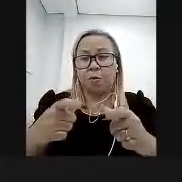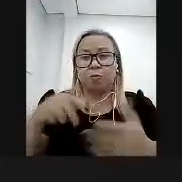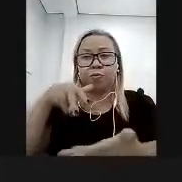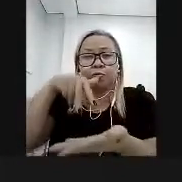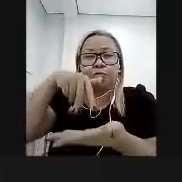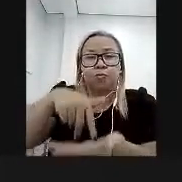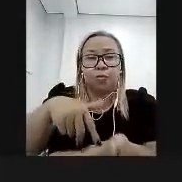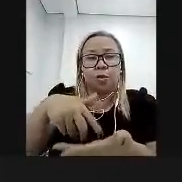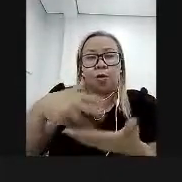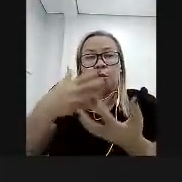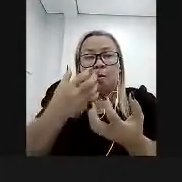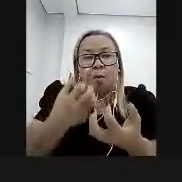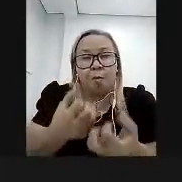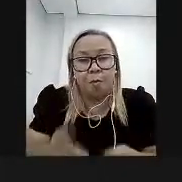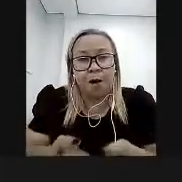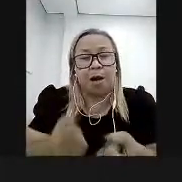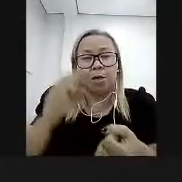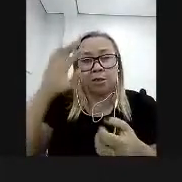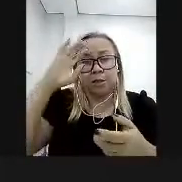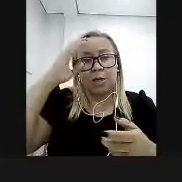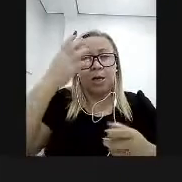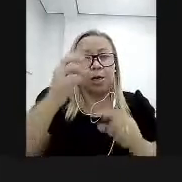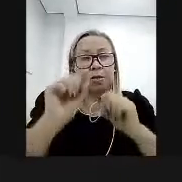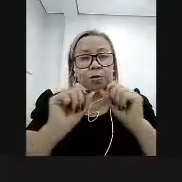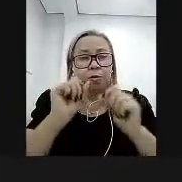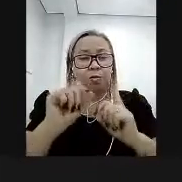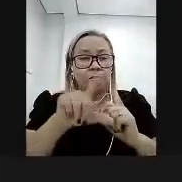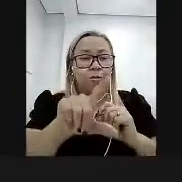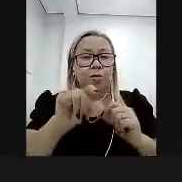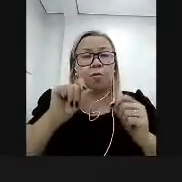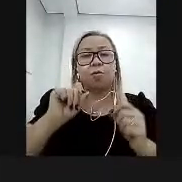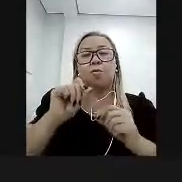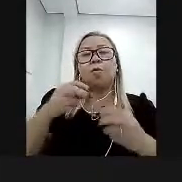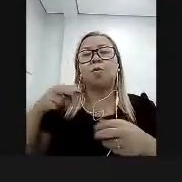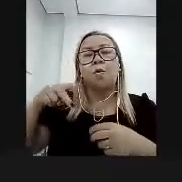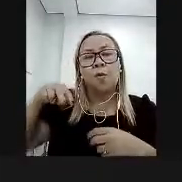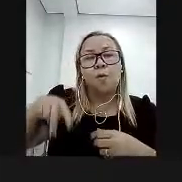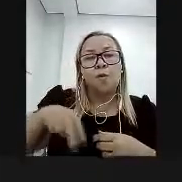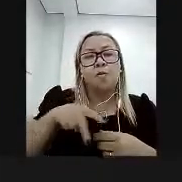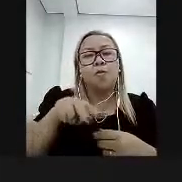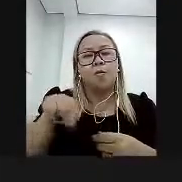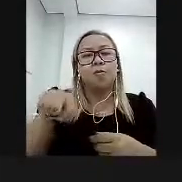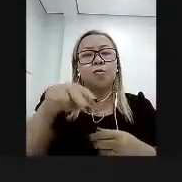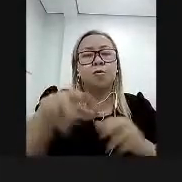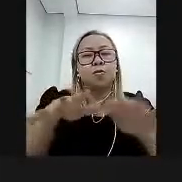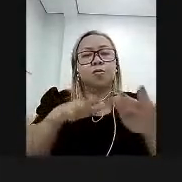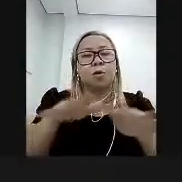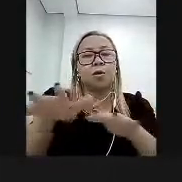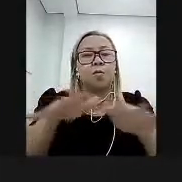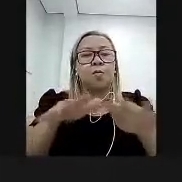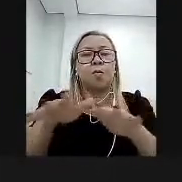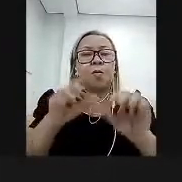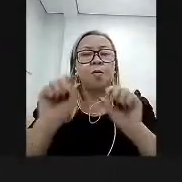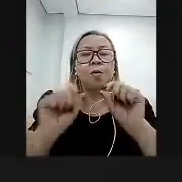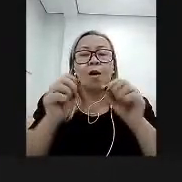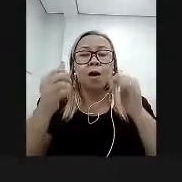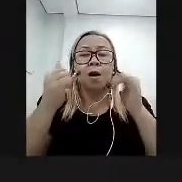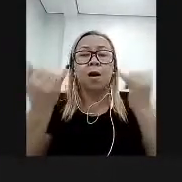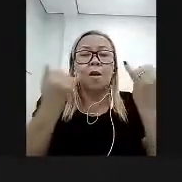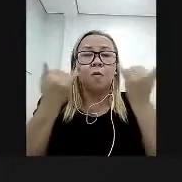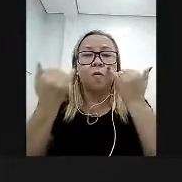peso, as decisões que eu tomo, o lugar por onde eu ando, por onde eu me movo, eu informo o tempo